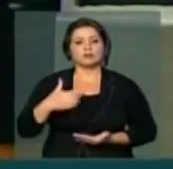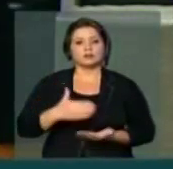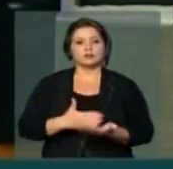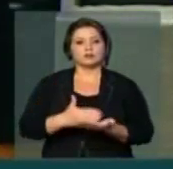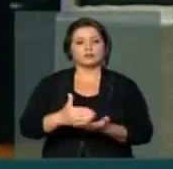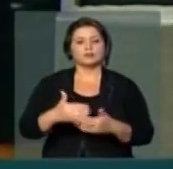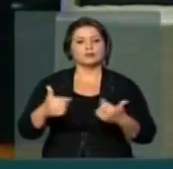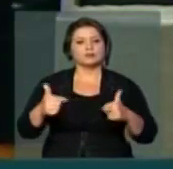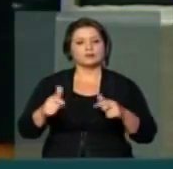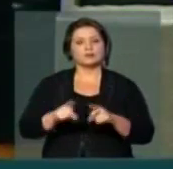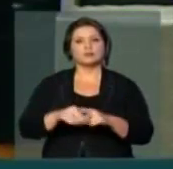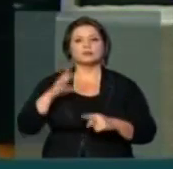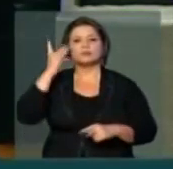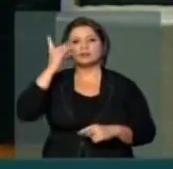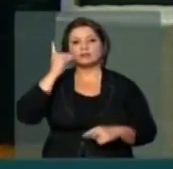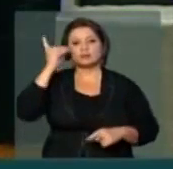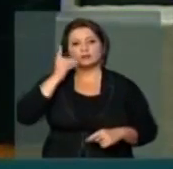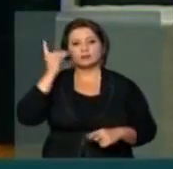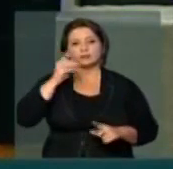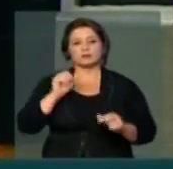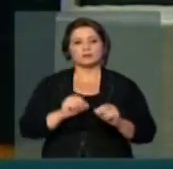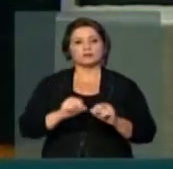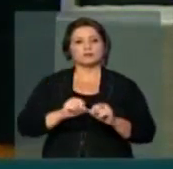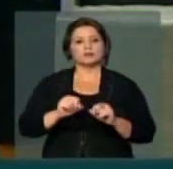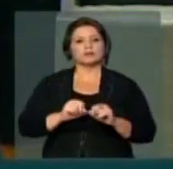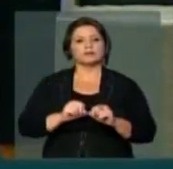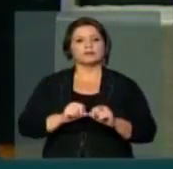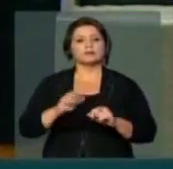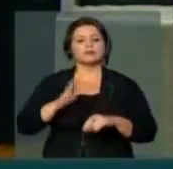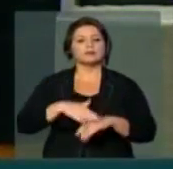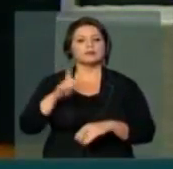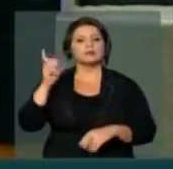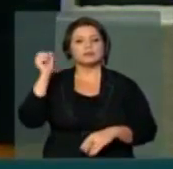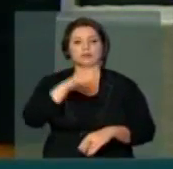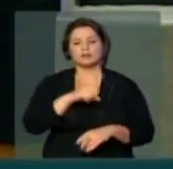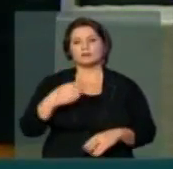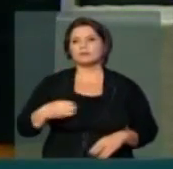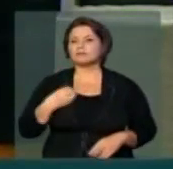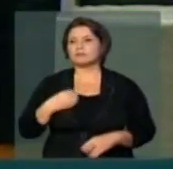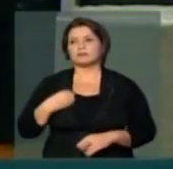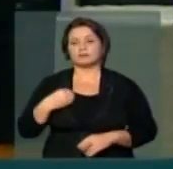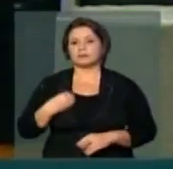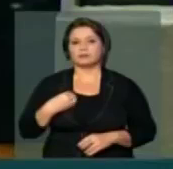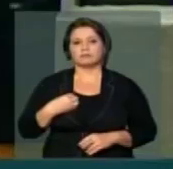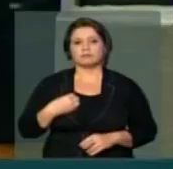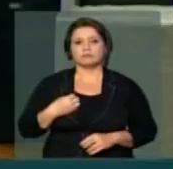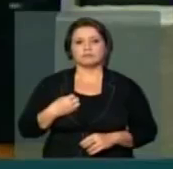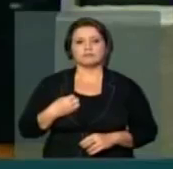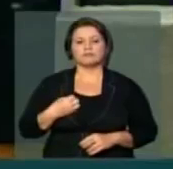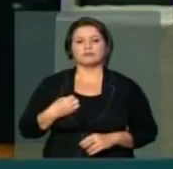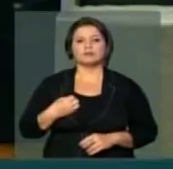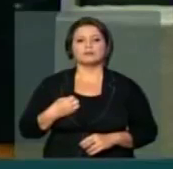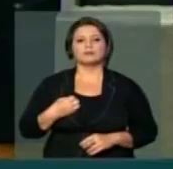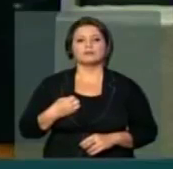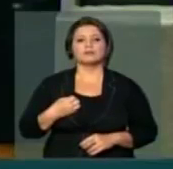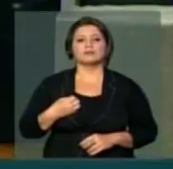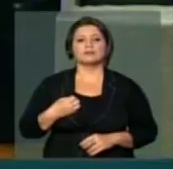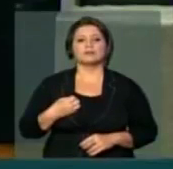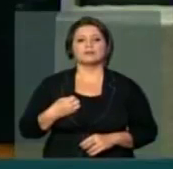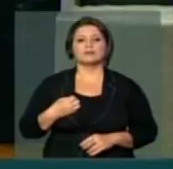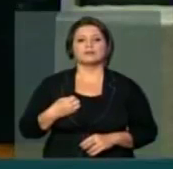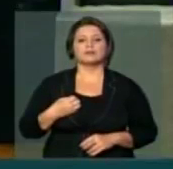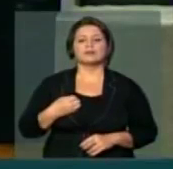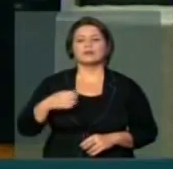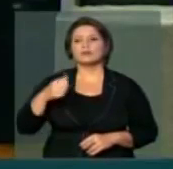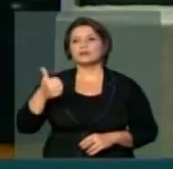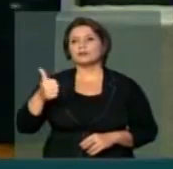o mandato de deputado federal, num daqueles que foi um dos períodos mais difíceis da minha vida. Do dia 11 para o dia 12